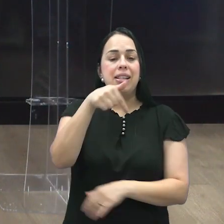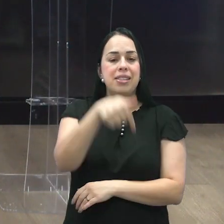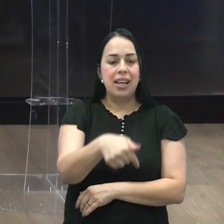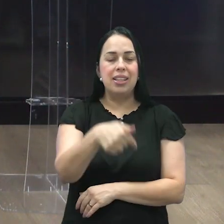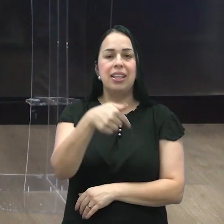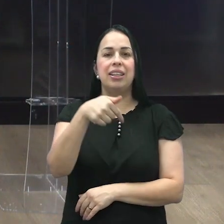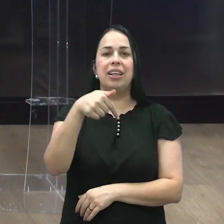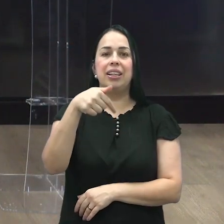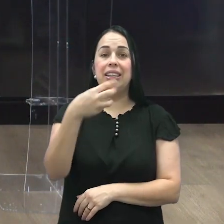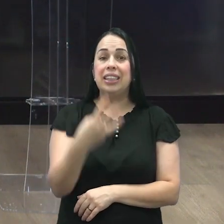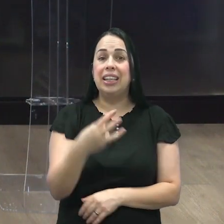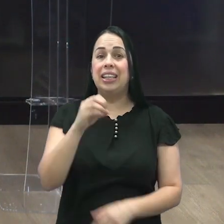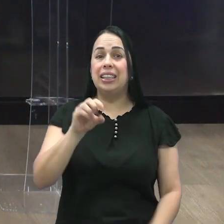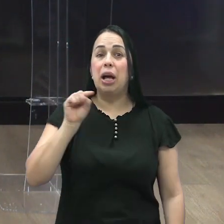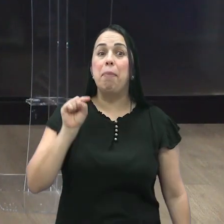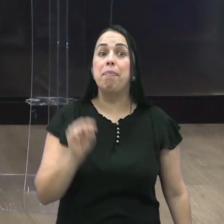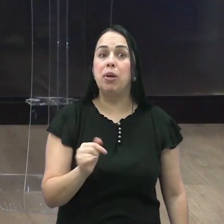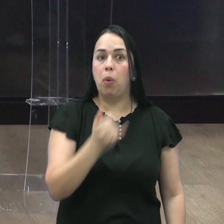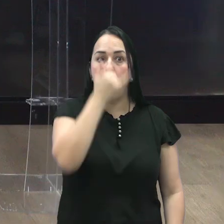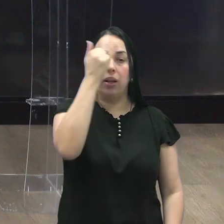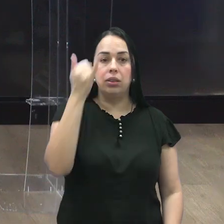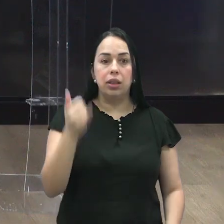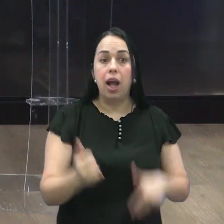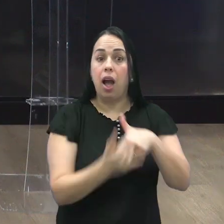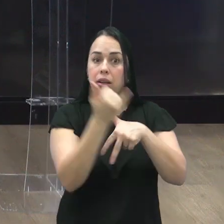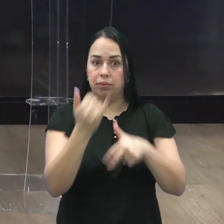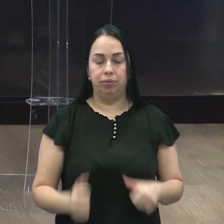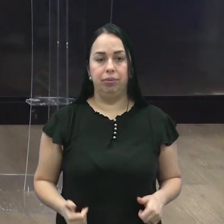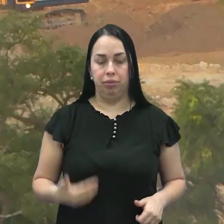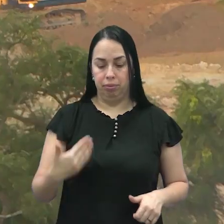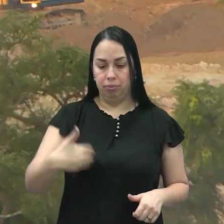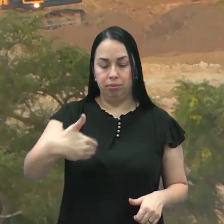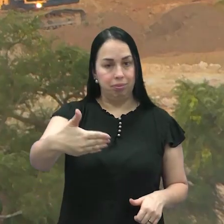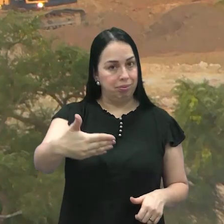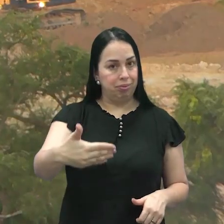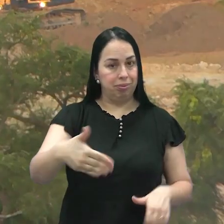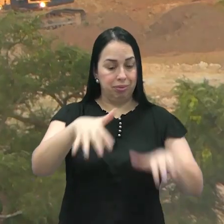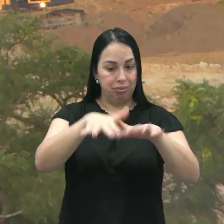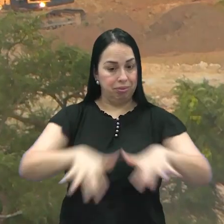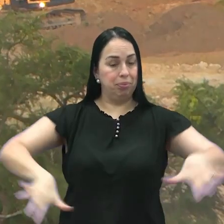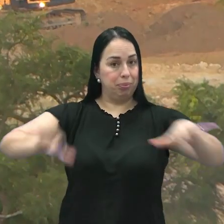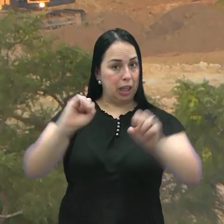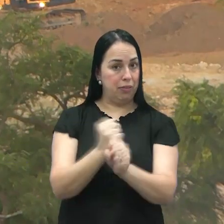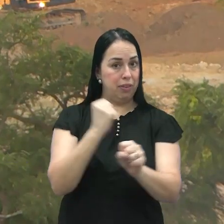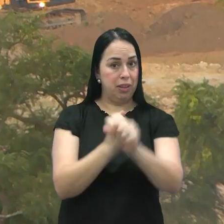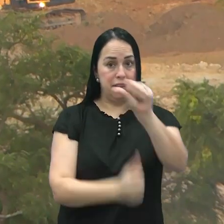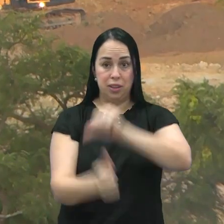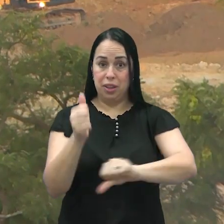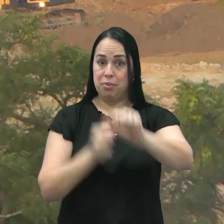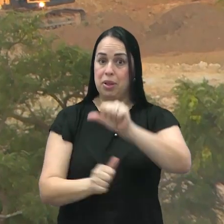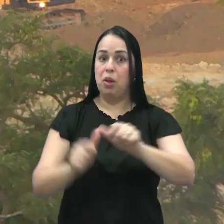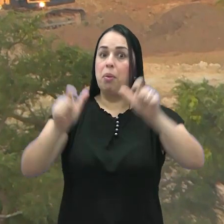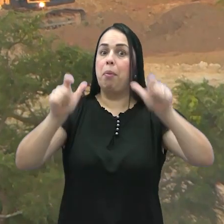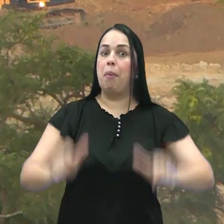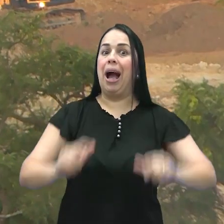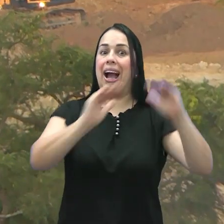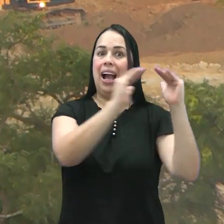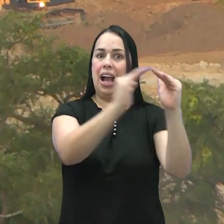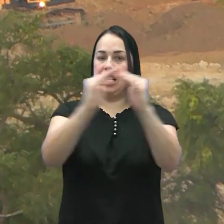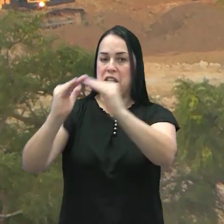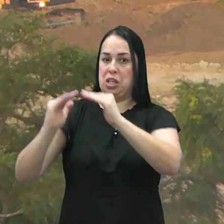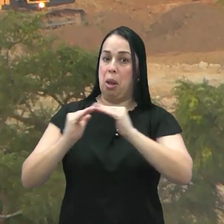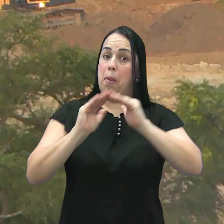notificados mais de 730 mil acidentes. Em breve, esse canteiro de obras vai se transformar